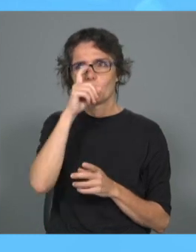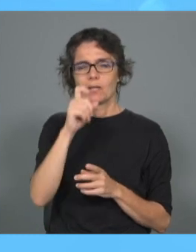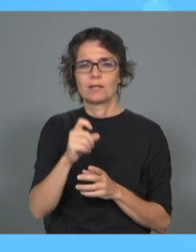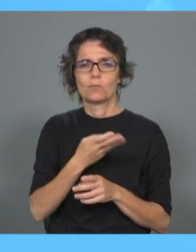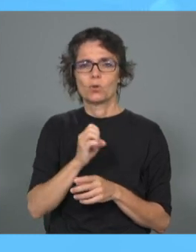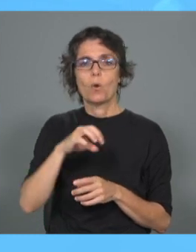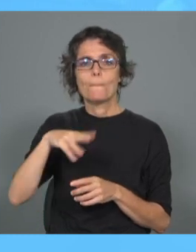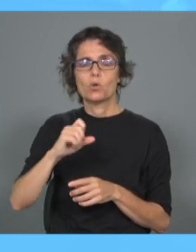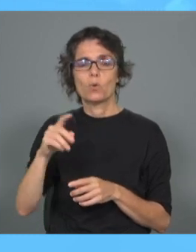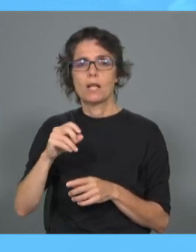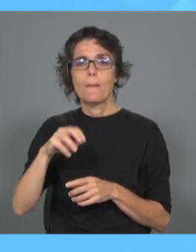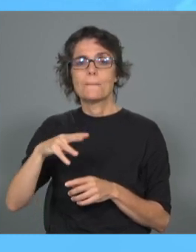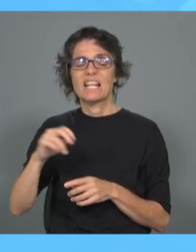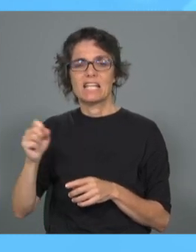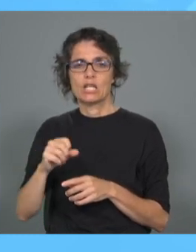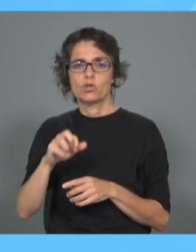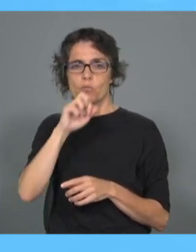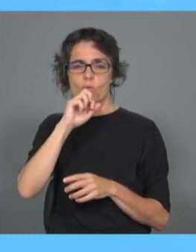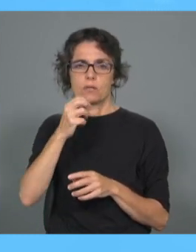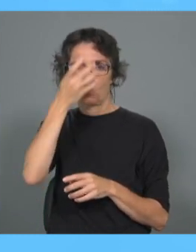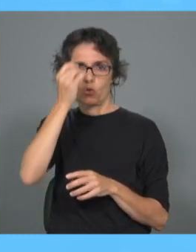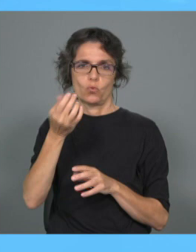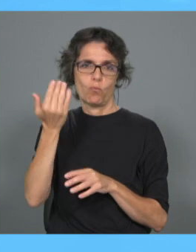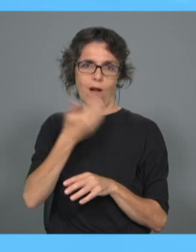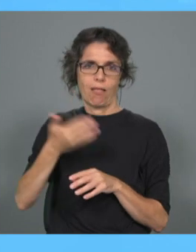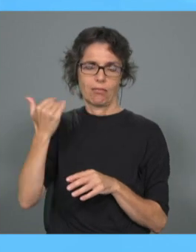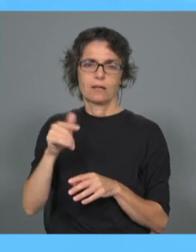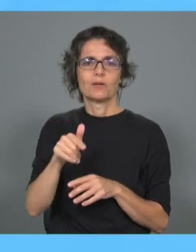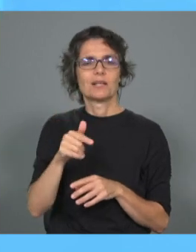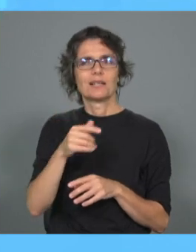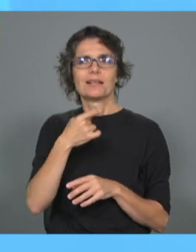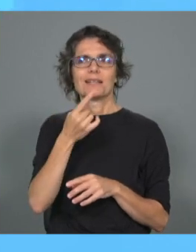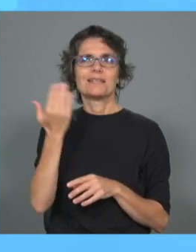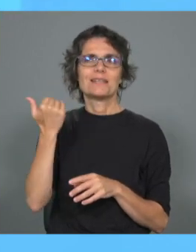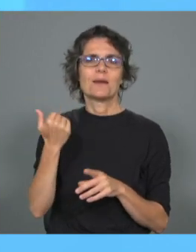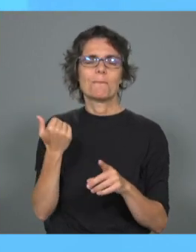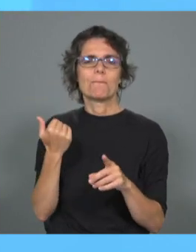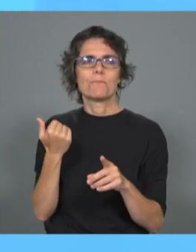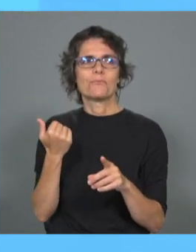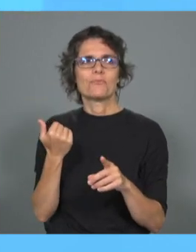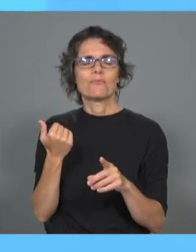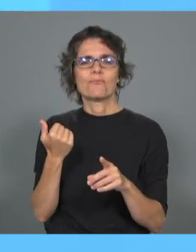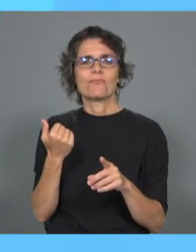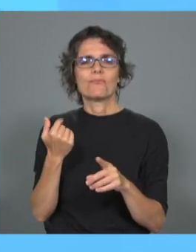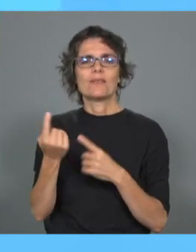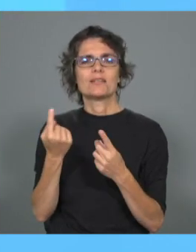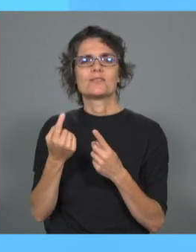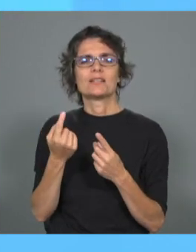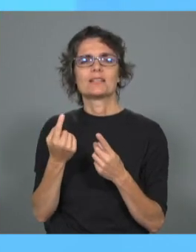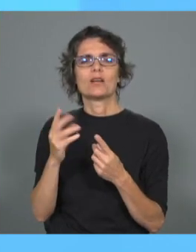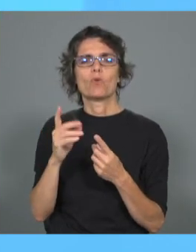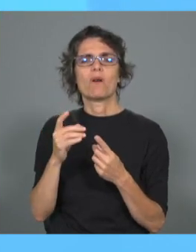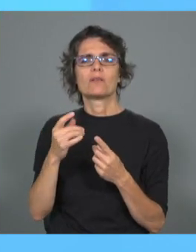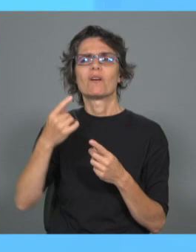Martins, antigo bispo de Setúbal, uma expressão que era muito dele, que ele não gostava de ouvir: ide em